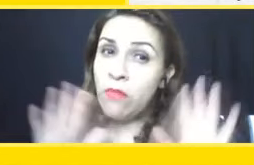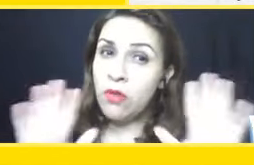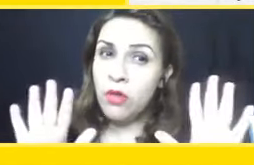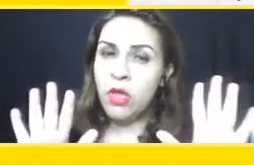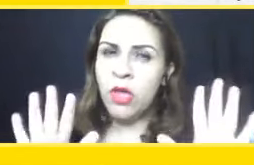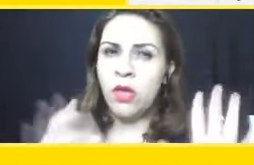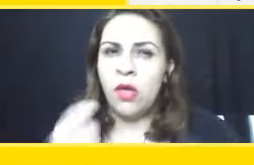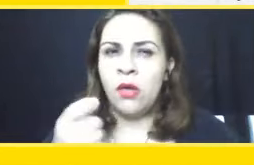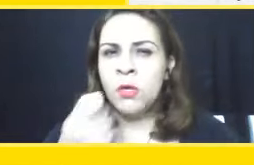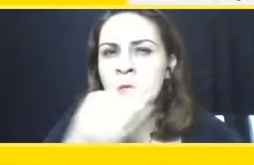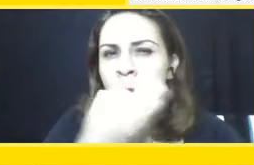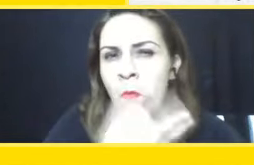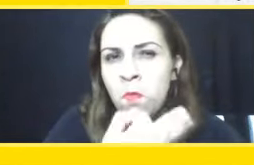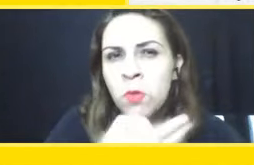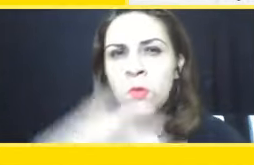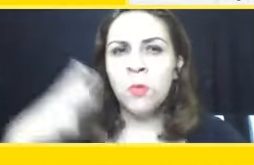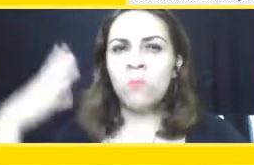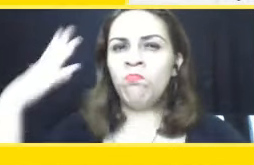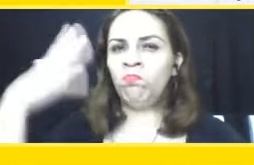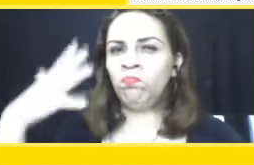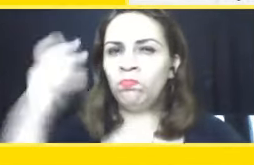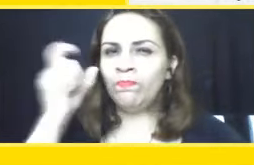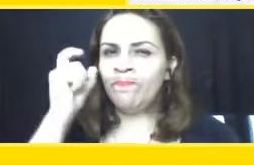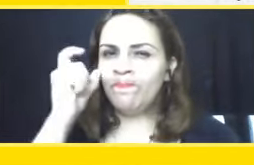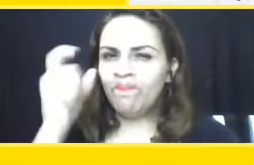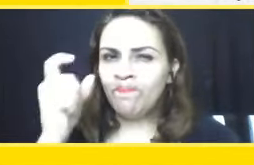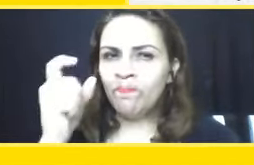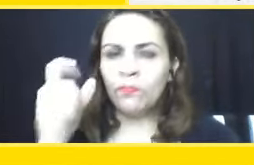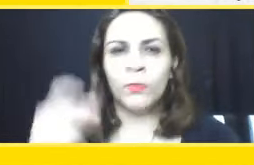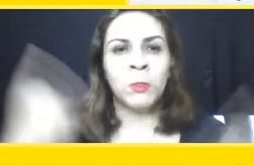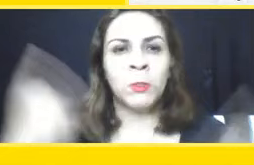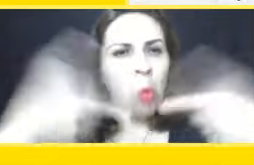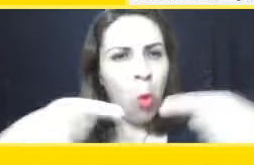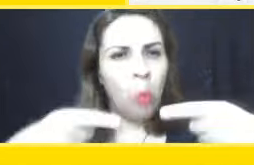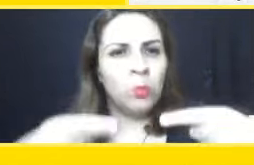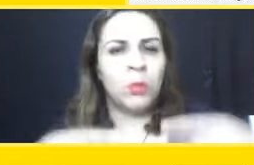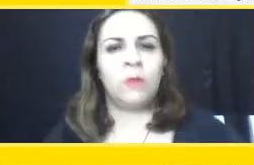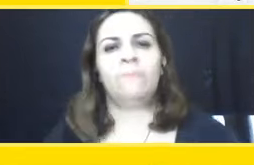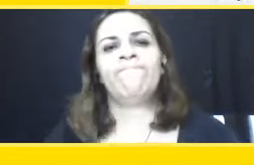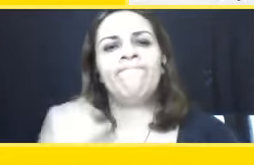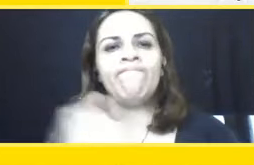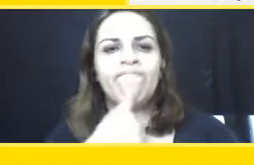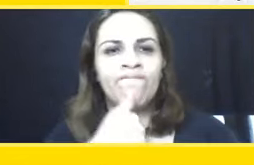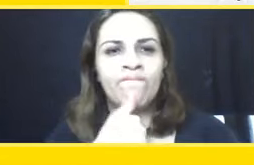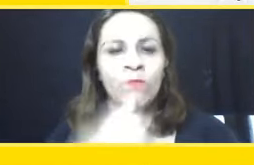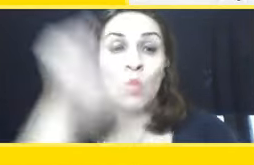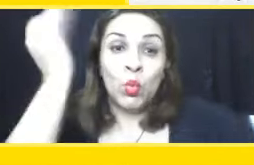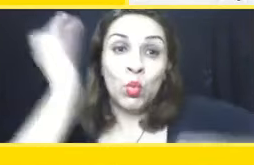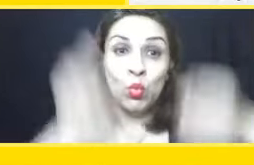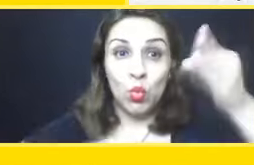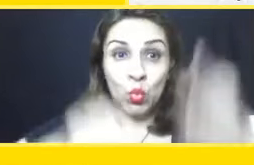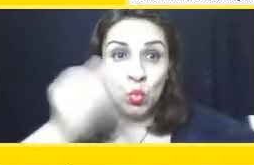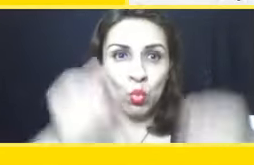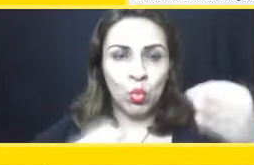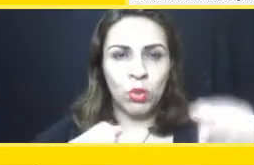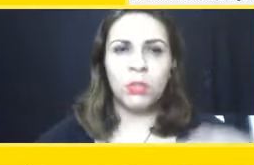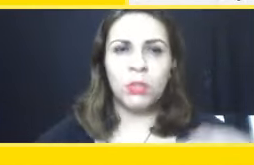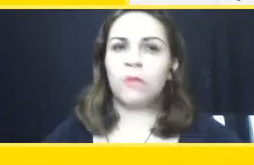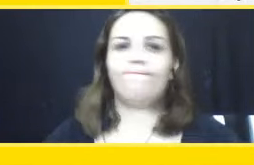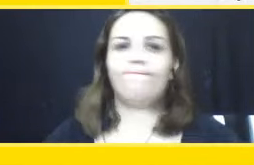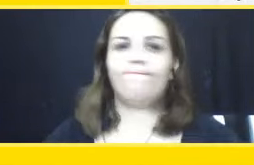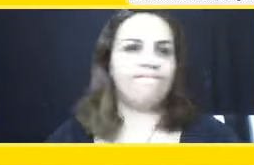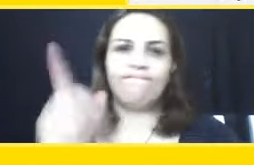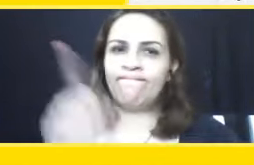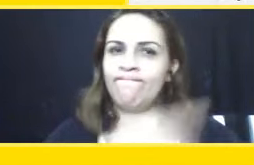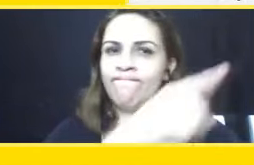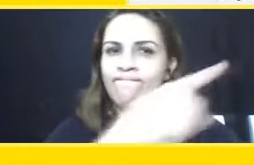objetivo político, entrou na justiça e, infelizmente, certo, o juiz de primeiro grau acabou dando